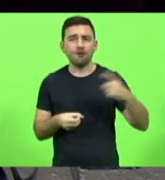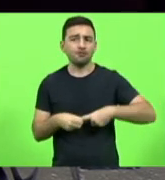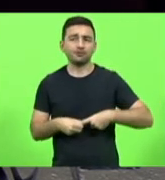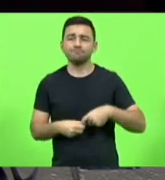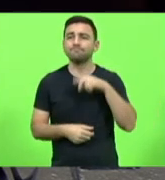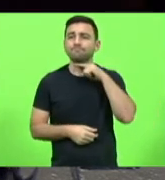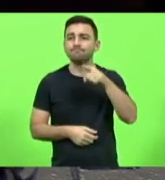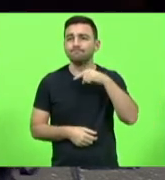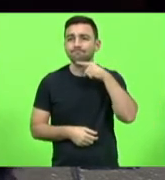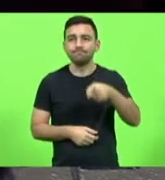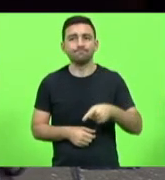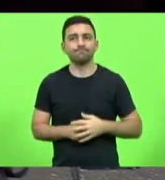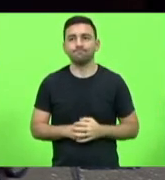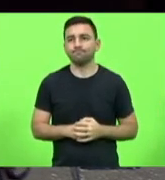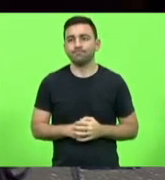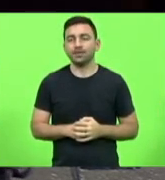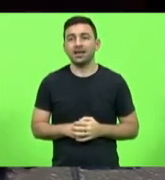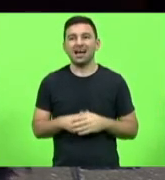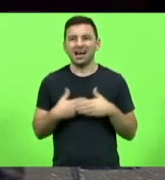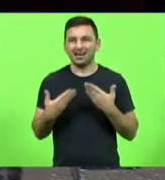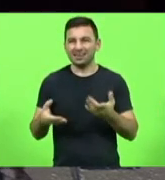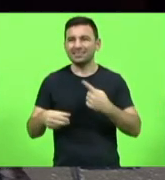A cidade vive um momento